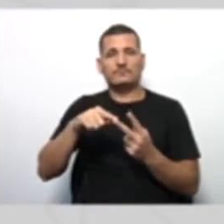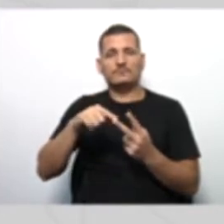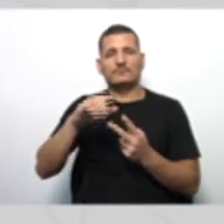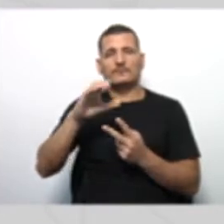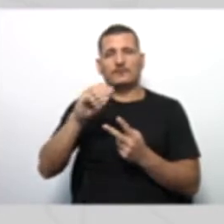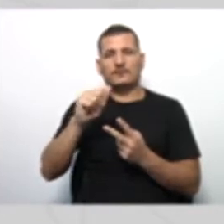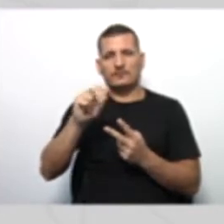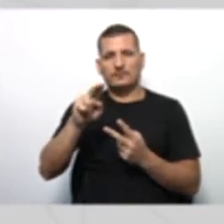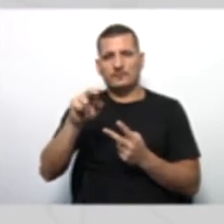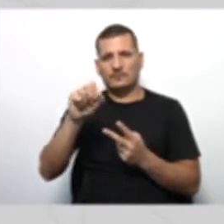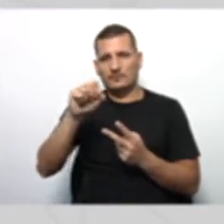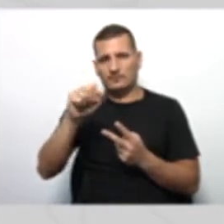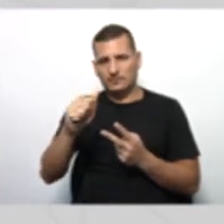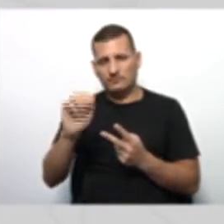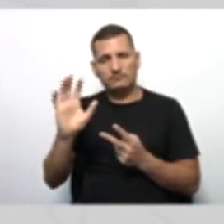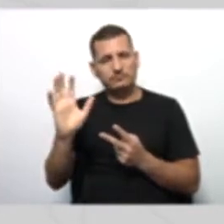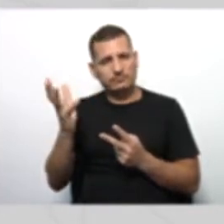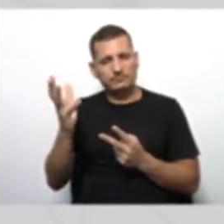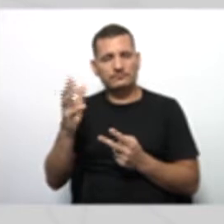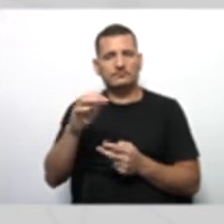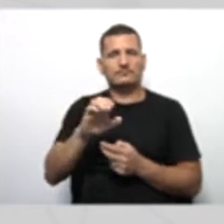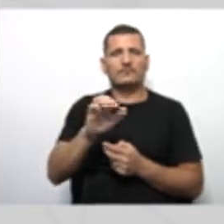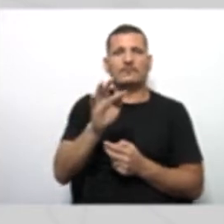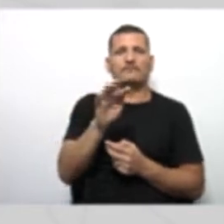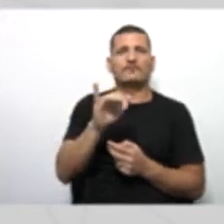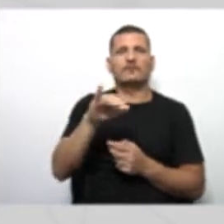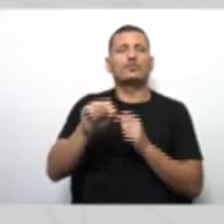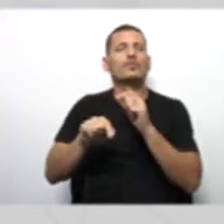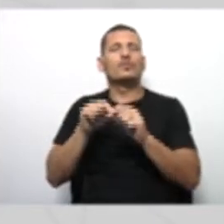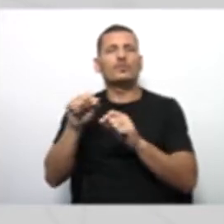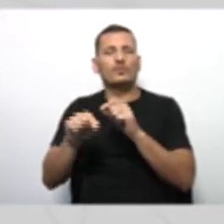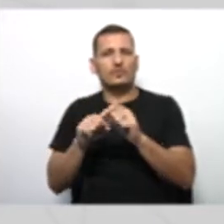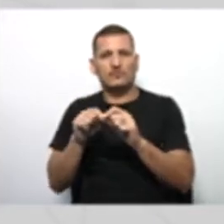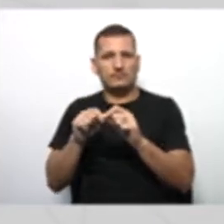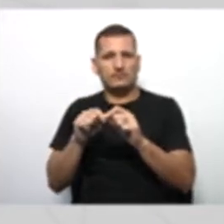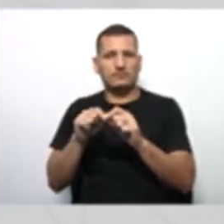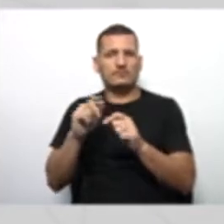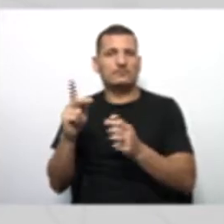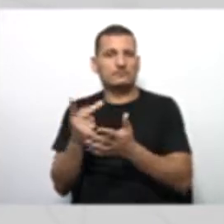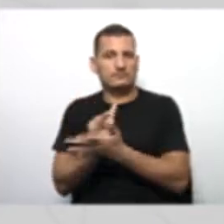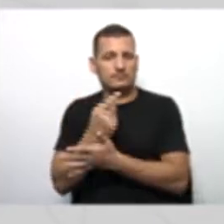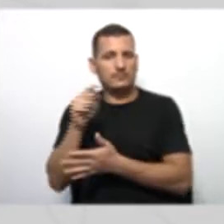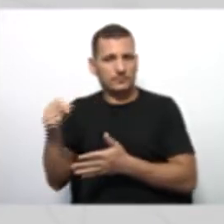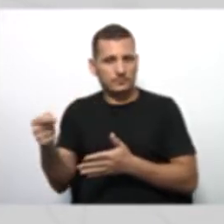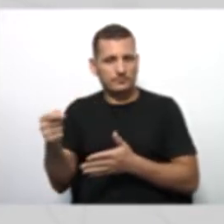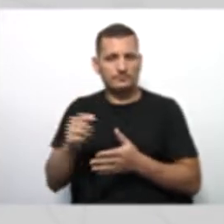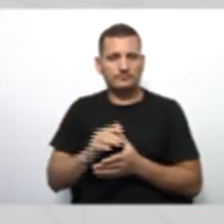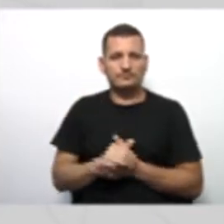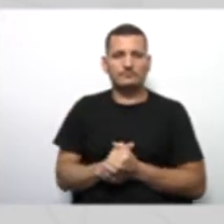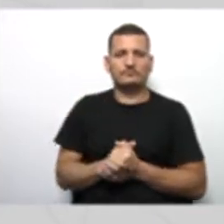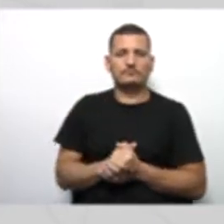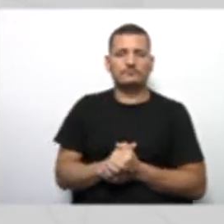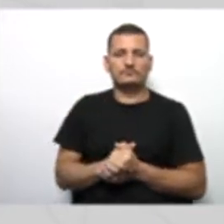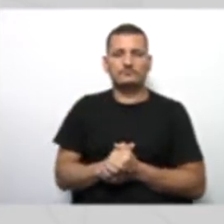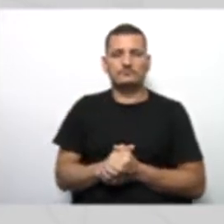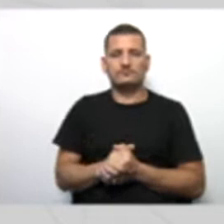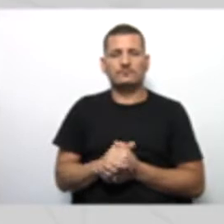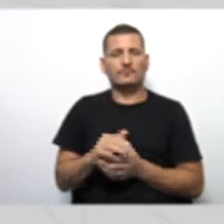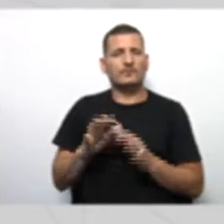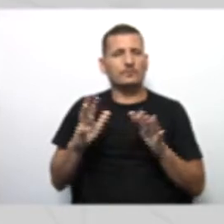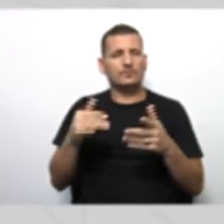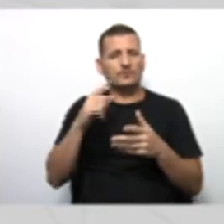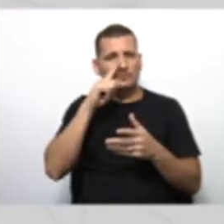o efeito, tá? Todo risco tem uma causa e com certeza vai gerar um efeito. A gente já viu